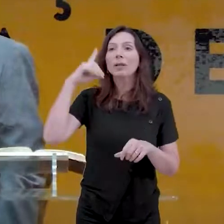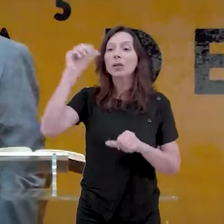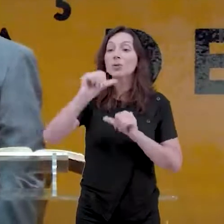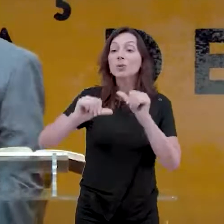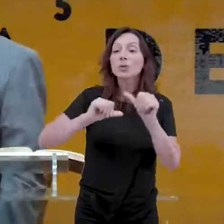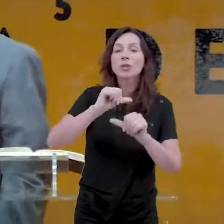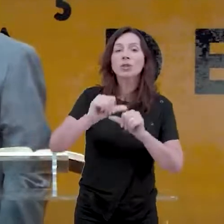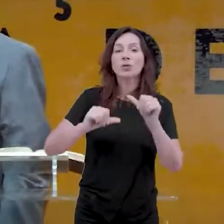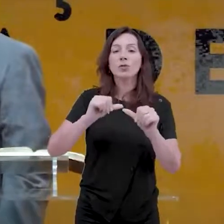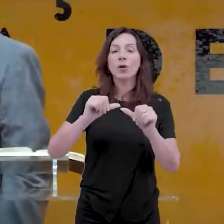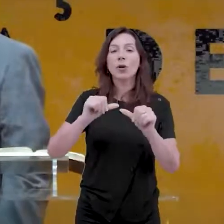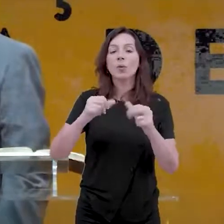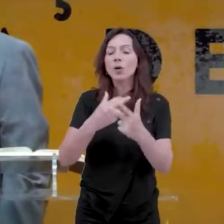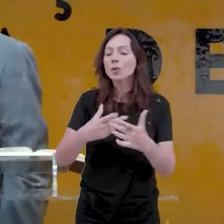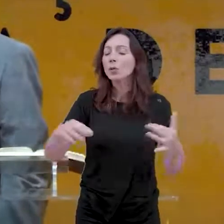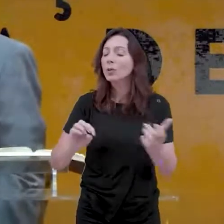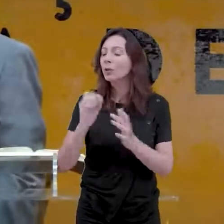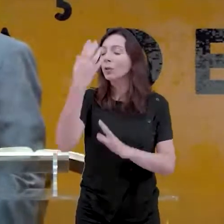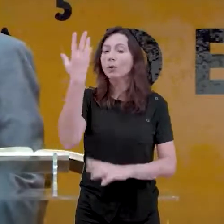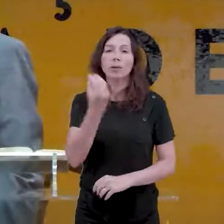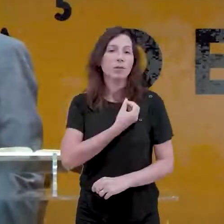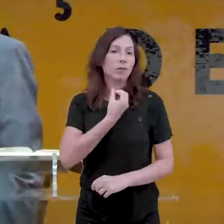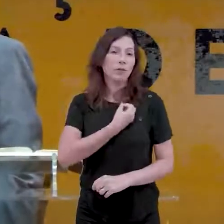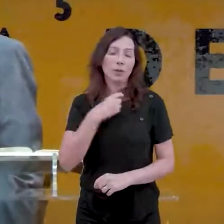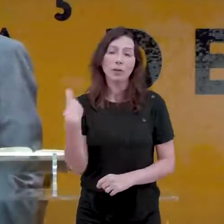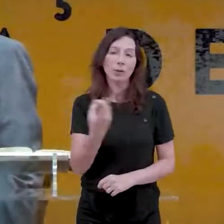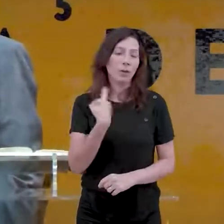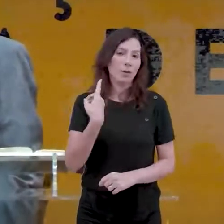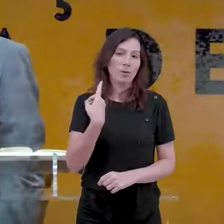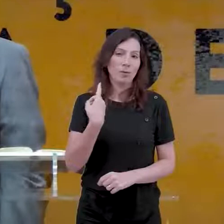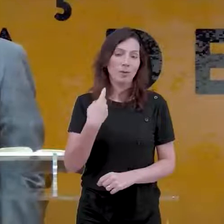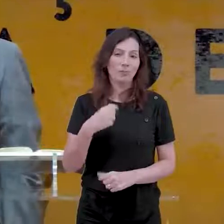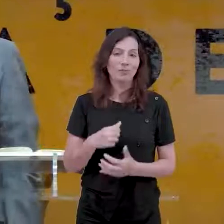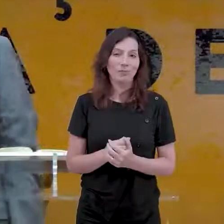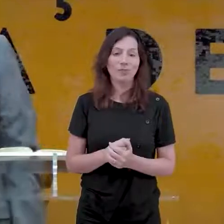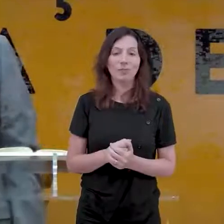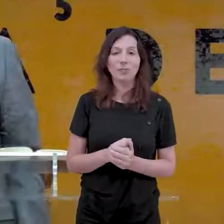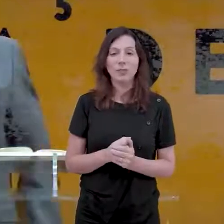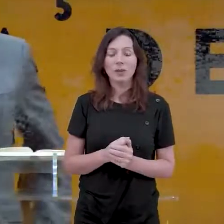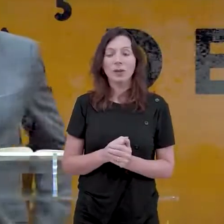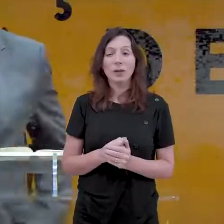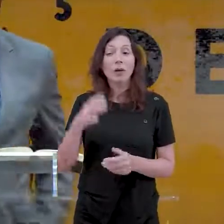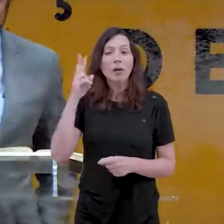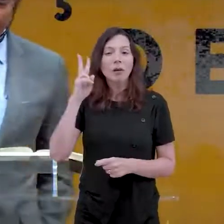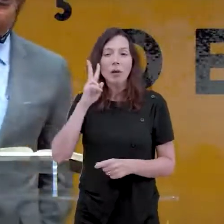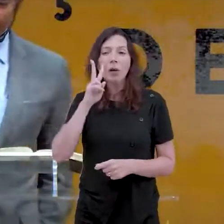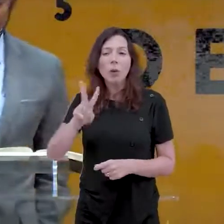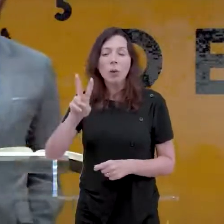ter saudade de Deus, saudade da casa de Deus. Eu fico olhando para a história